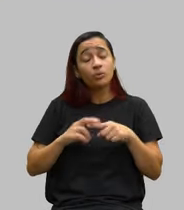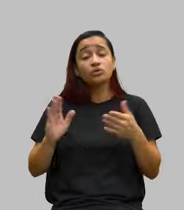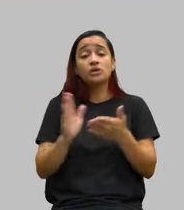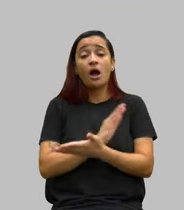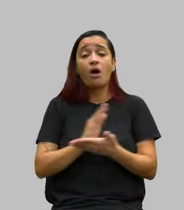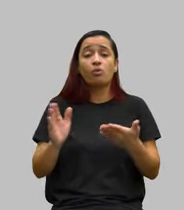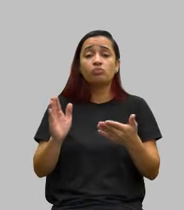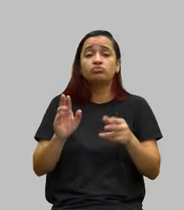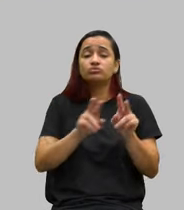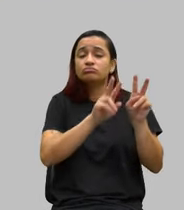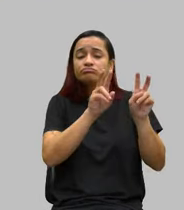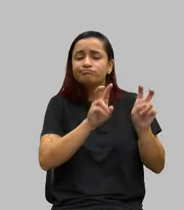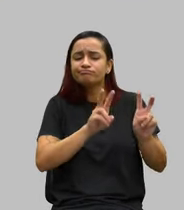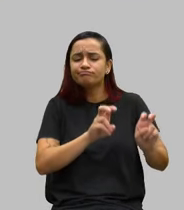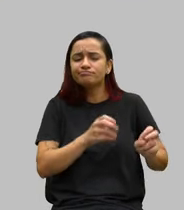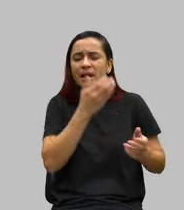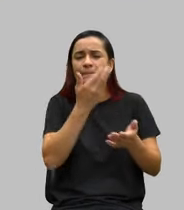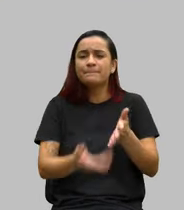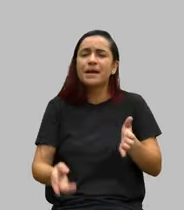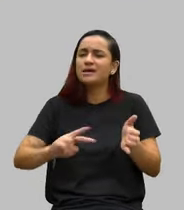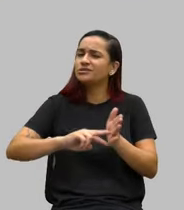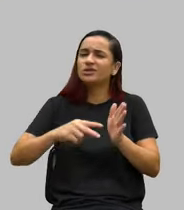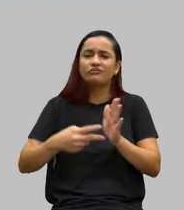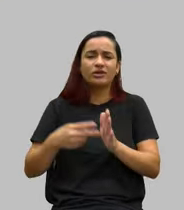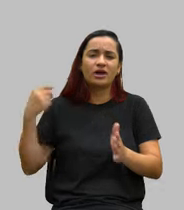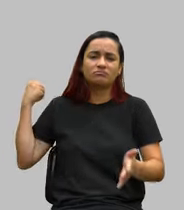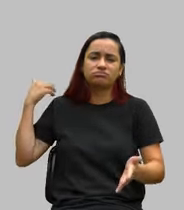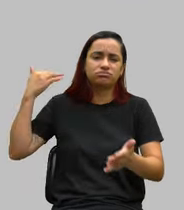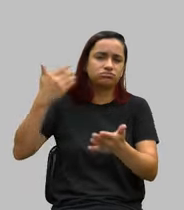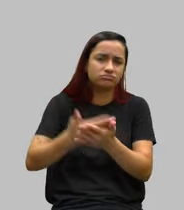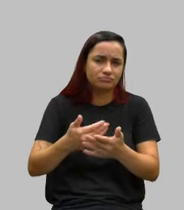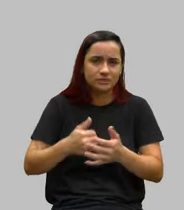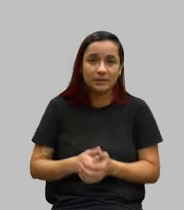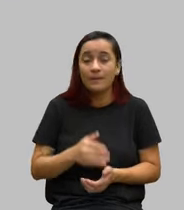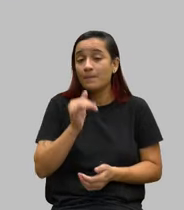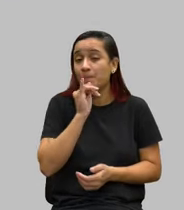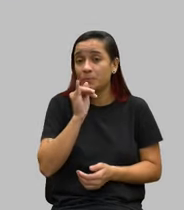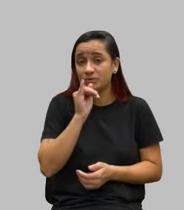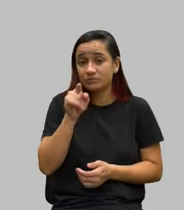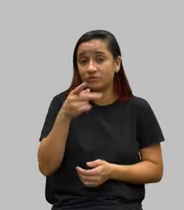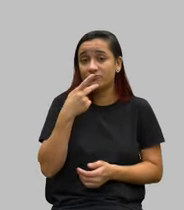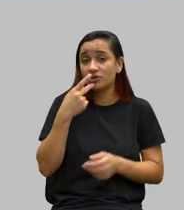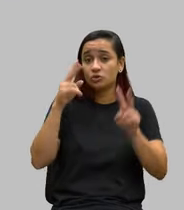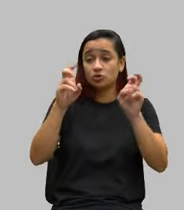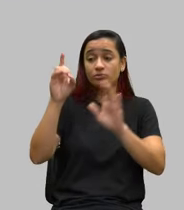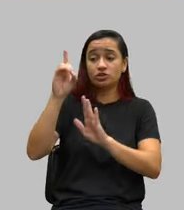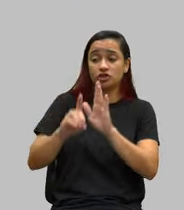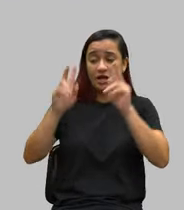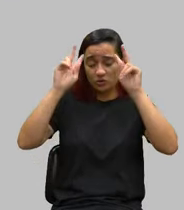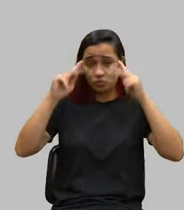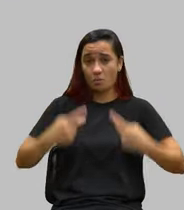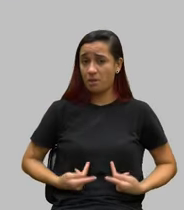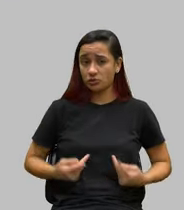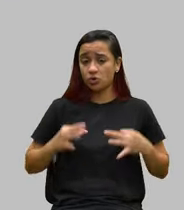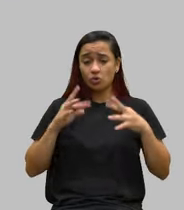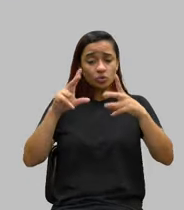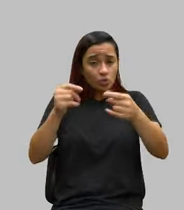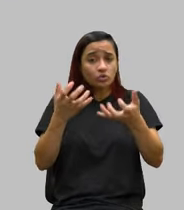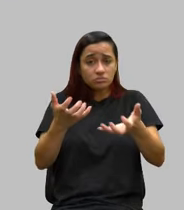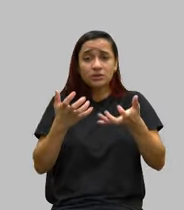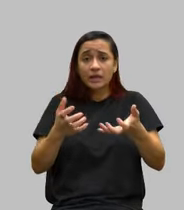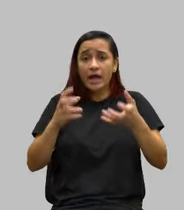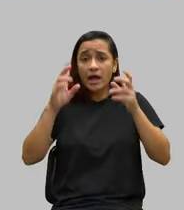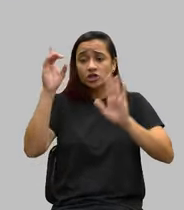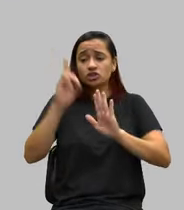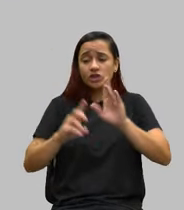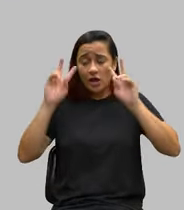expressões foram perdendo sentido ao longo dos anos então por exemplo quando você fala hoje de direitos humanos todo mundo quer preservar os direitos humanos